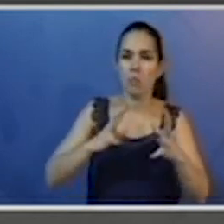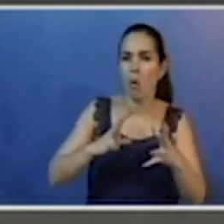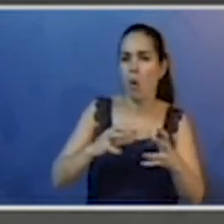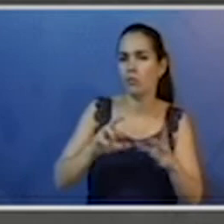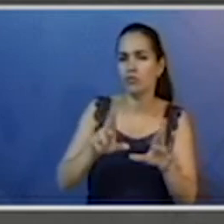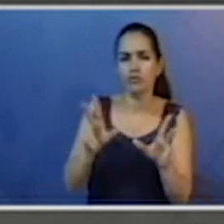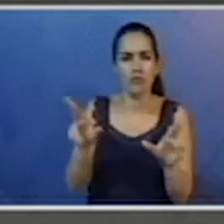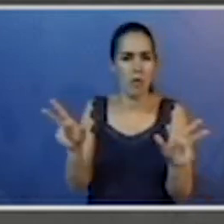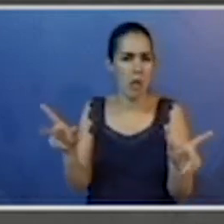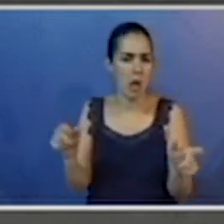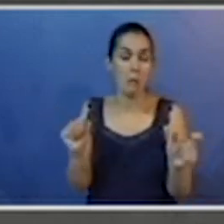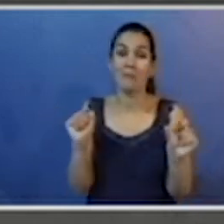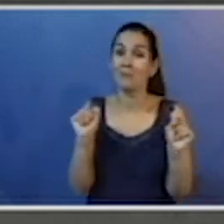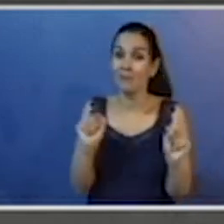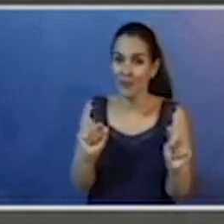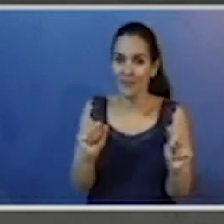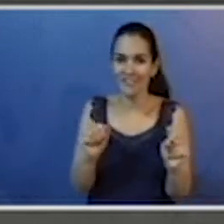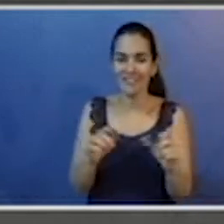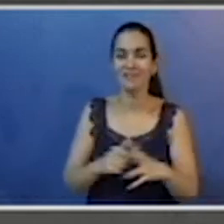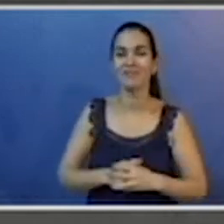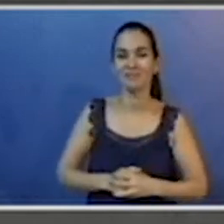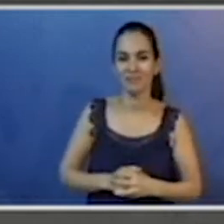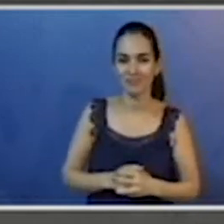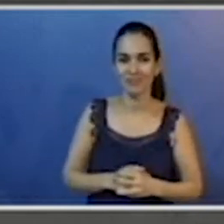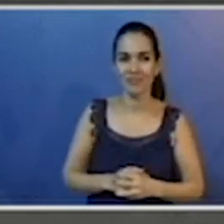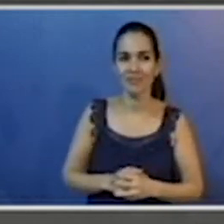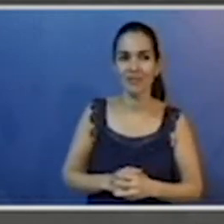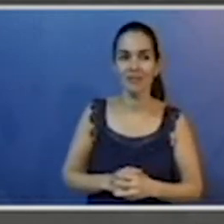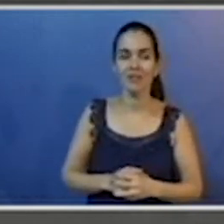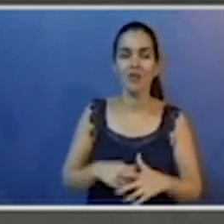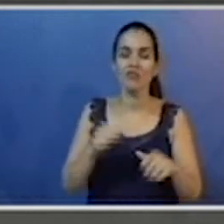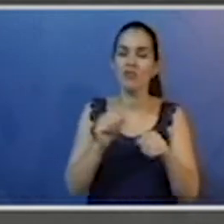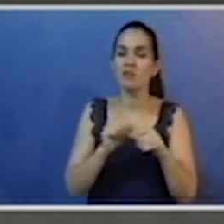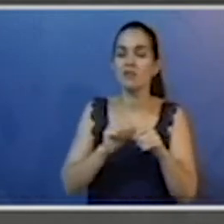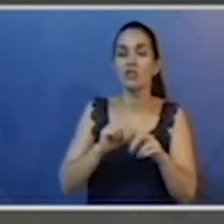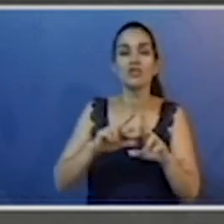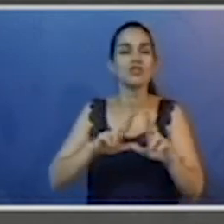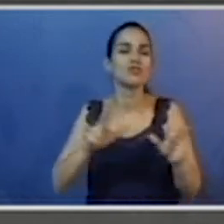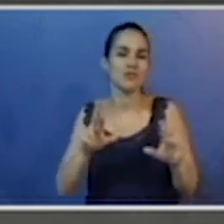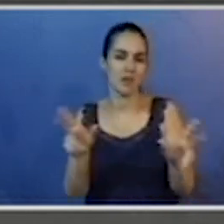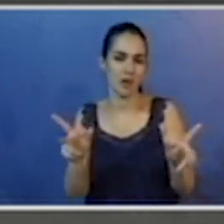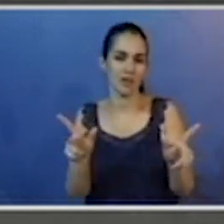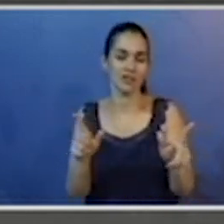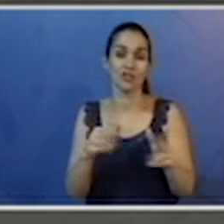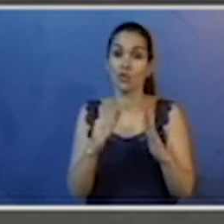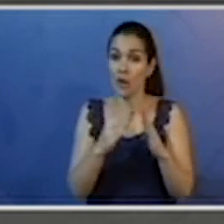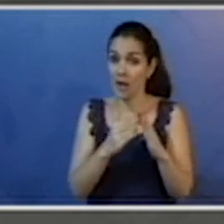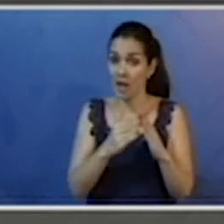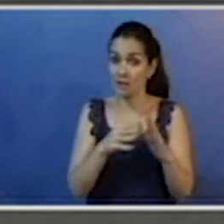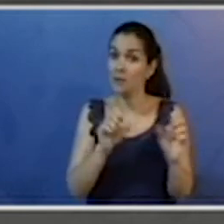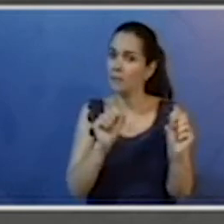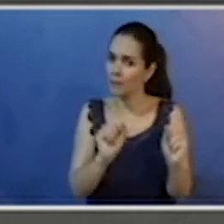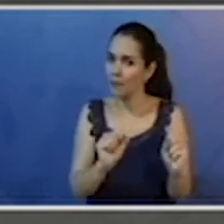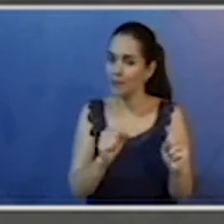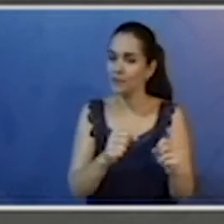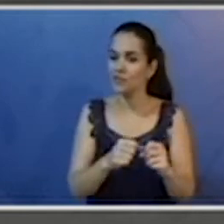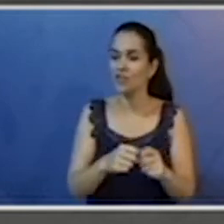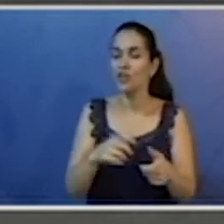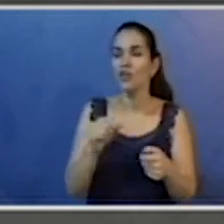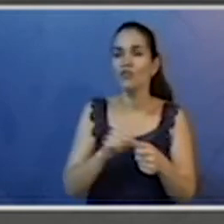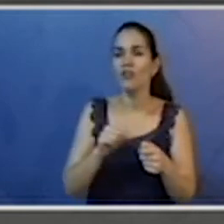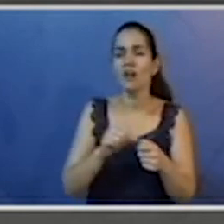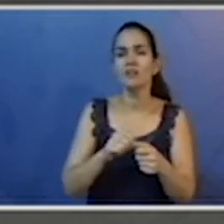diferente então você pode Reinventar esse na sua casa tá certo você pode fazer os